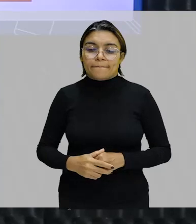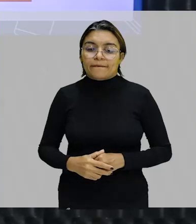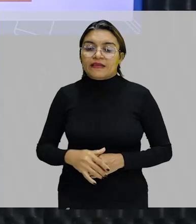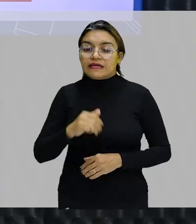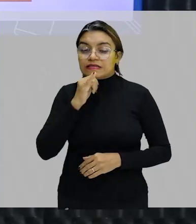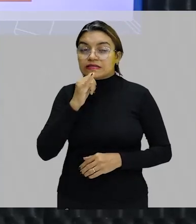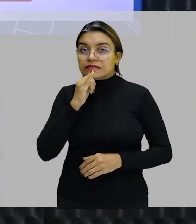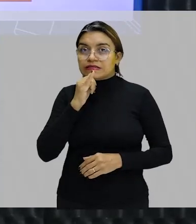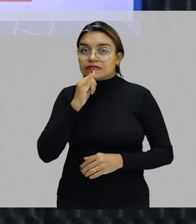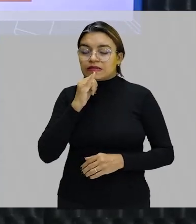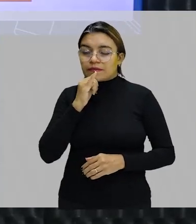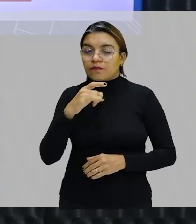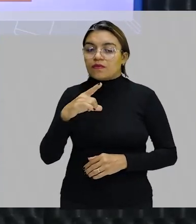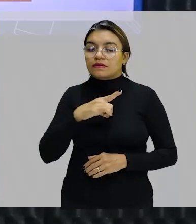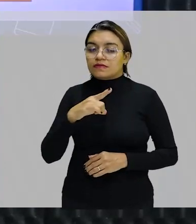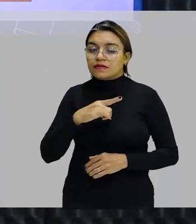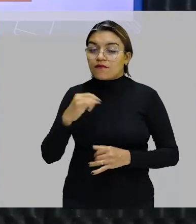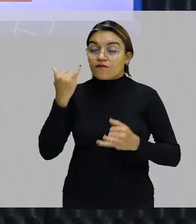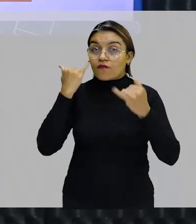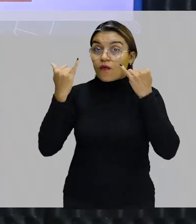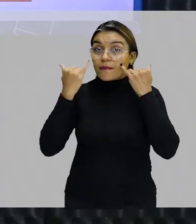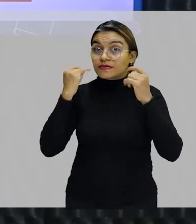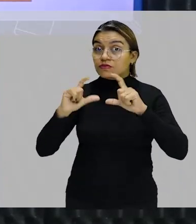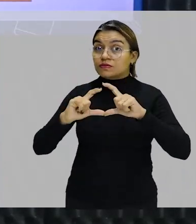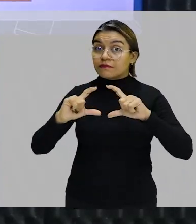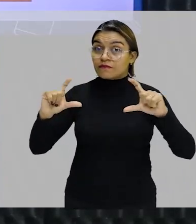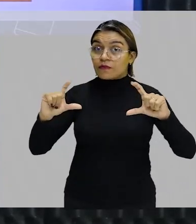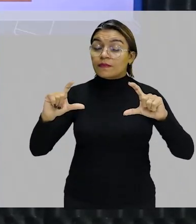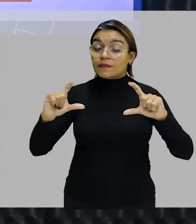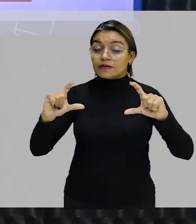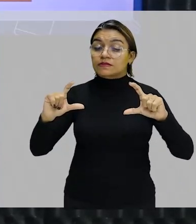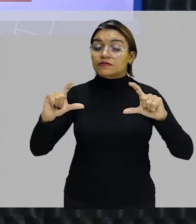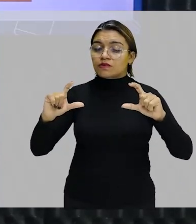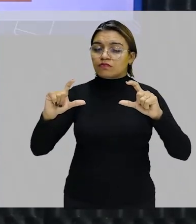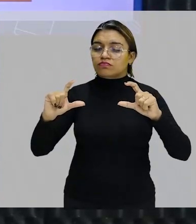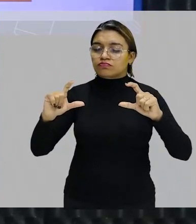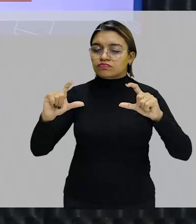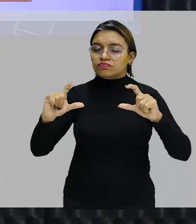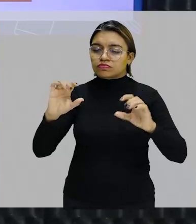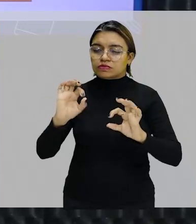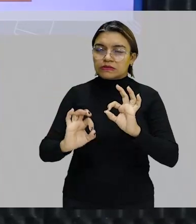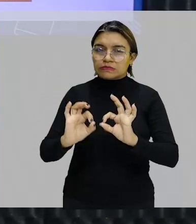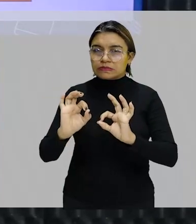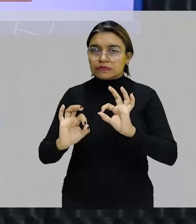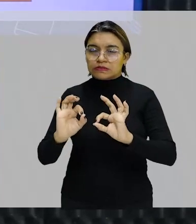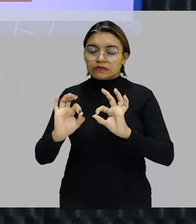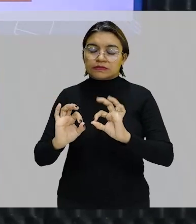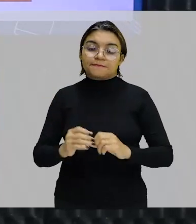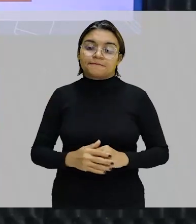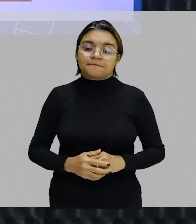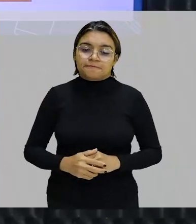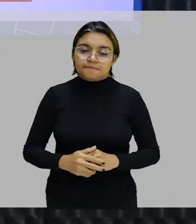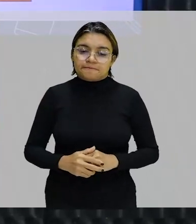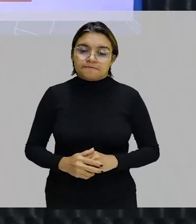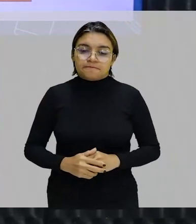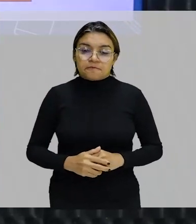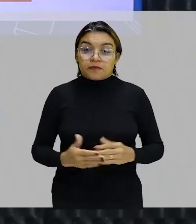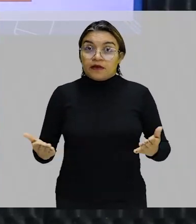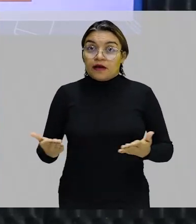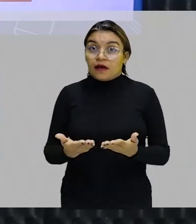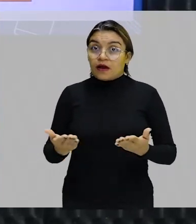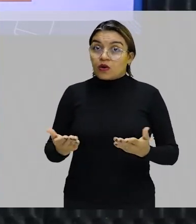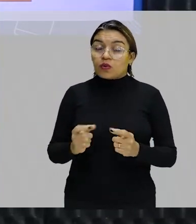é informação dada pela equação, devidamente balanceada. Agora nós vamos aos dados